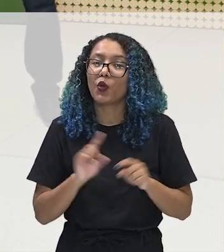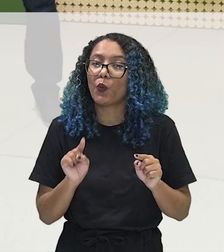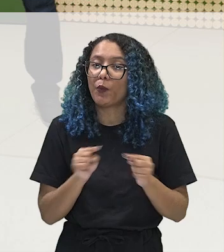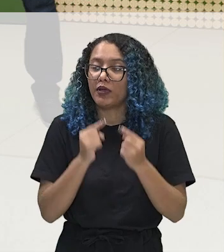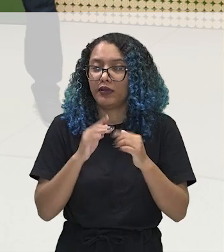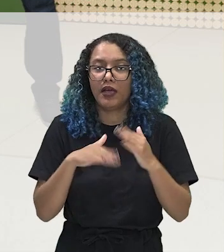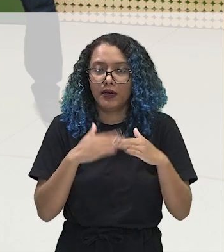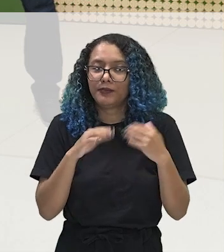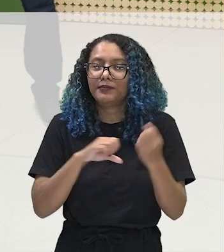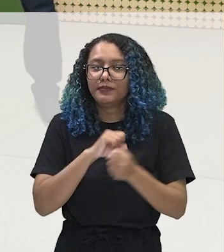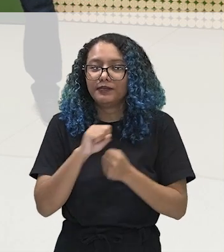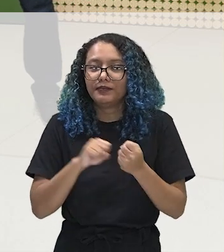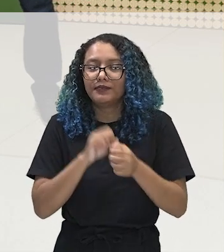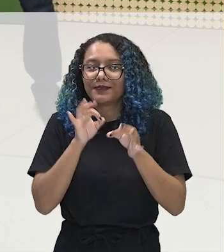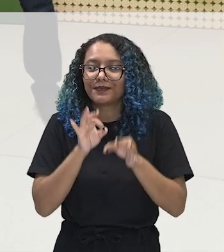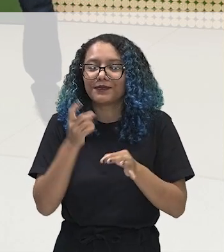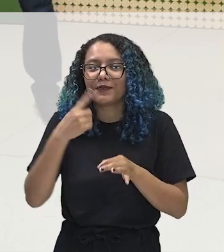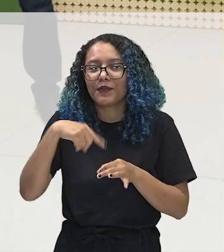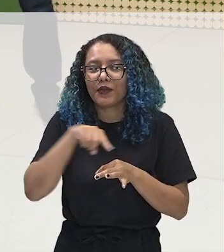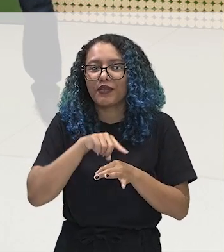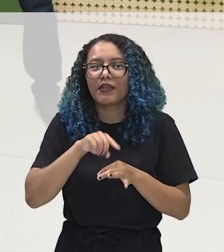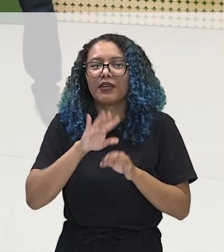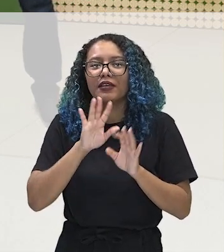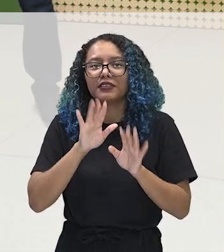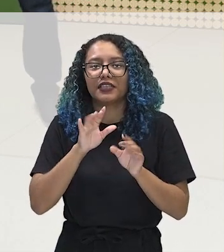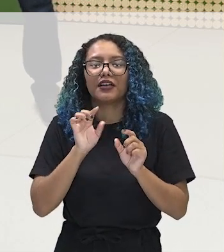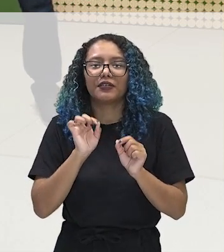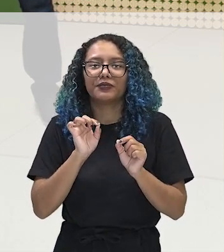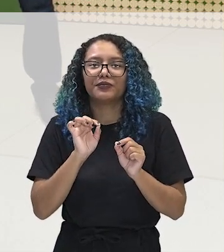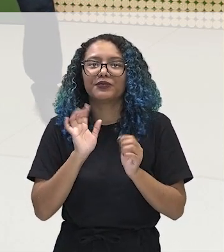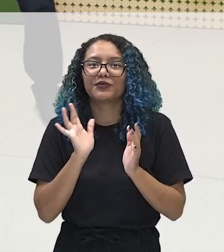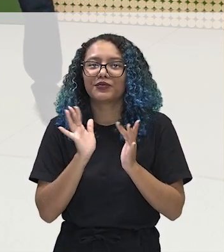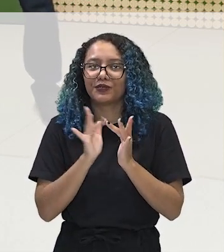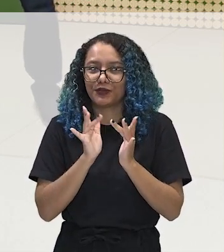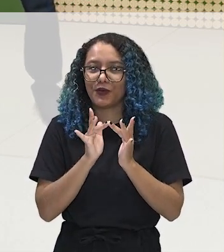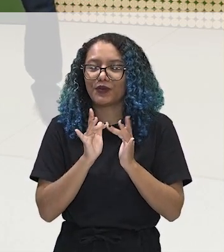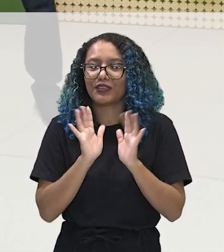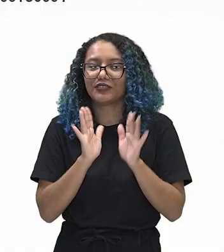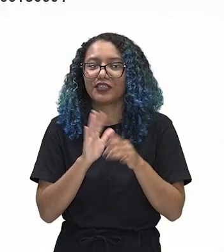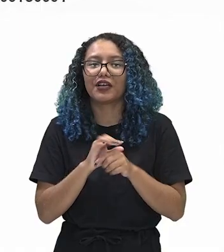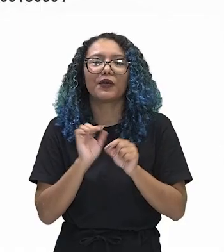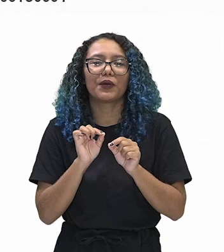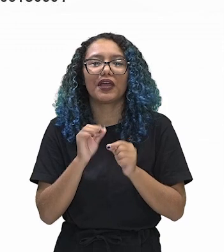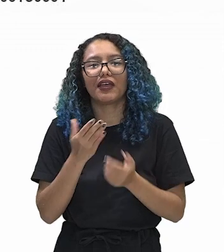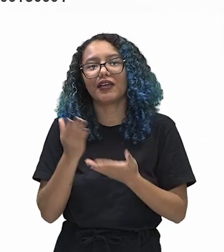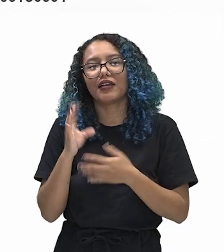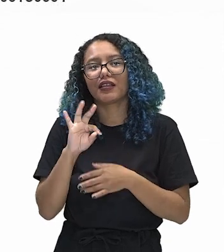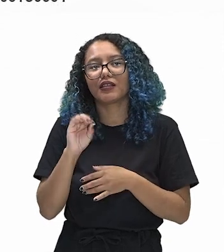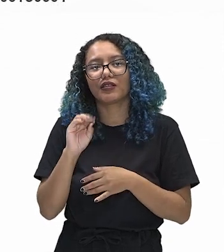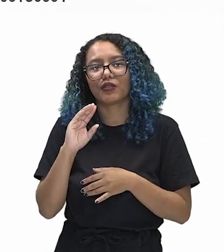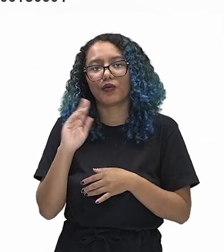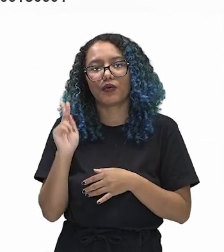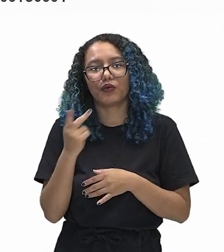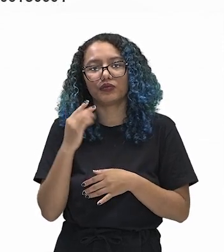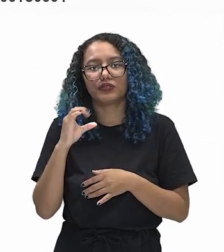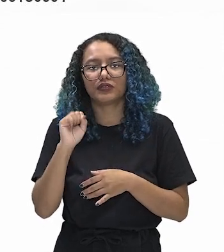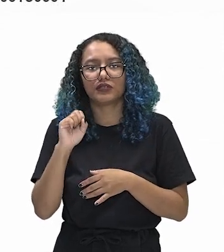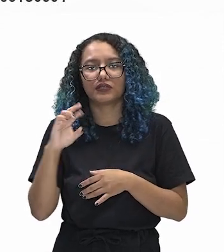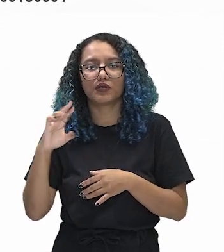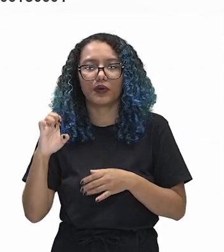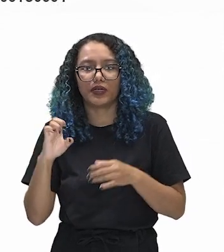tenho certeza que vocês já tocaram nesse daí. É a tela touchscreen. Dá só uma olhada. A